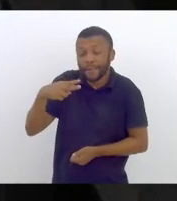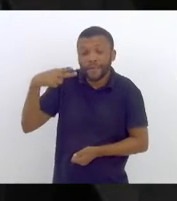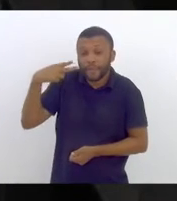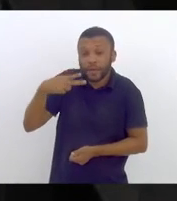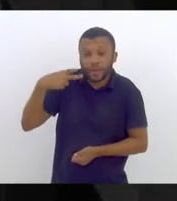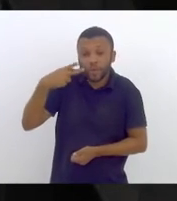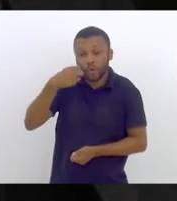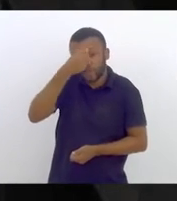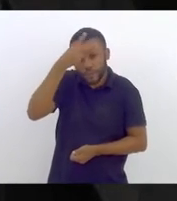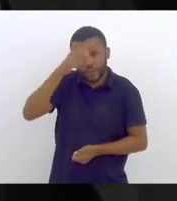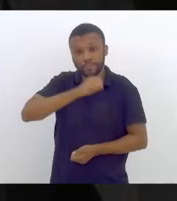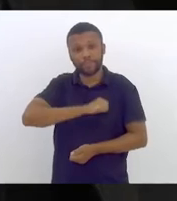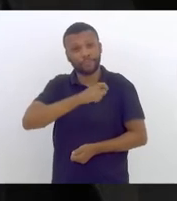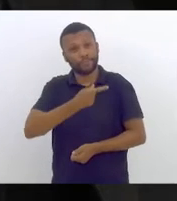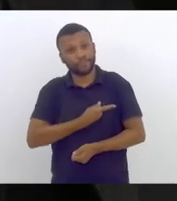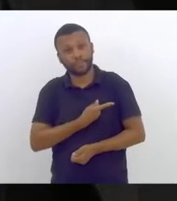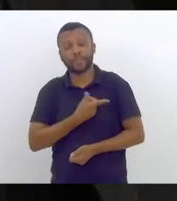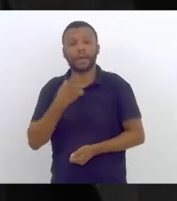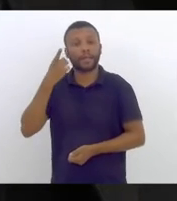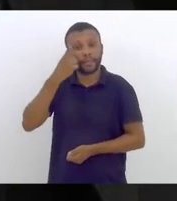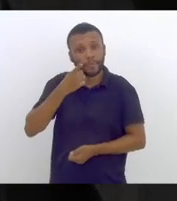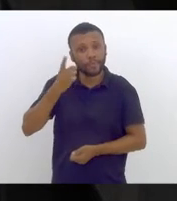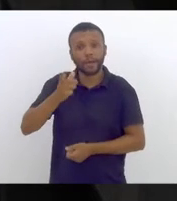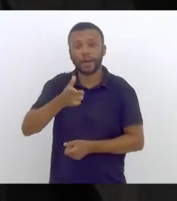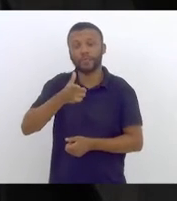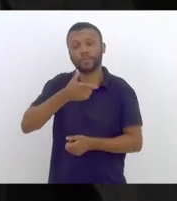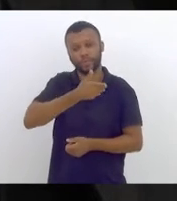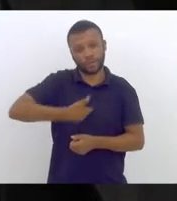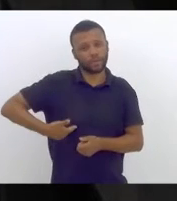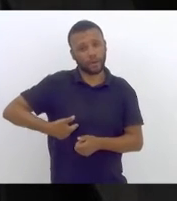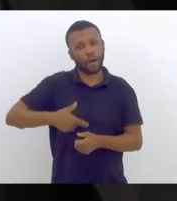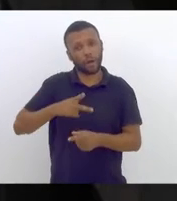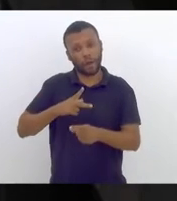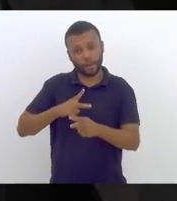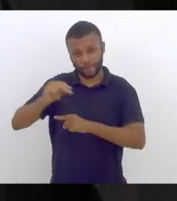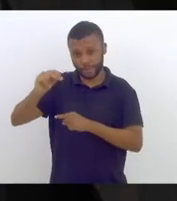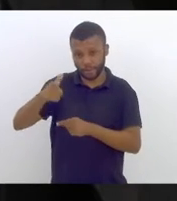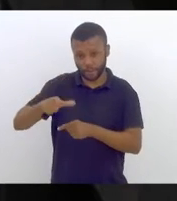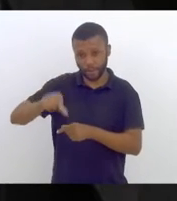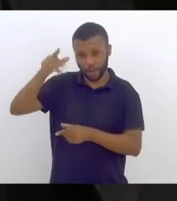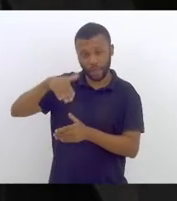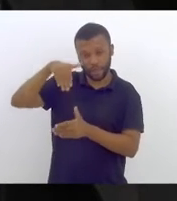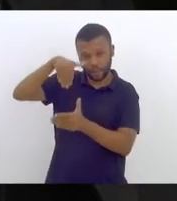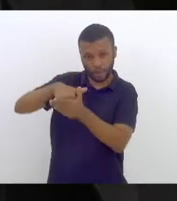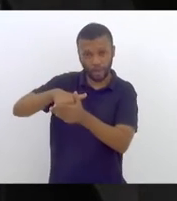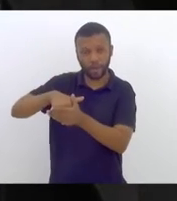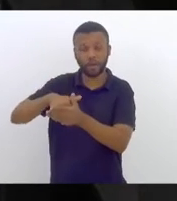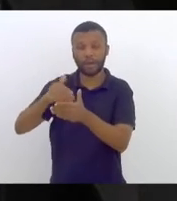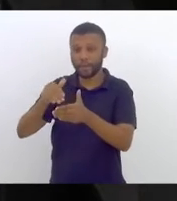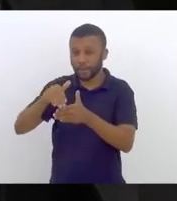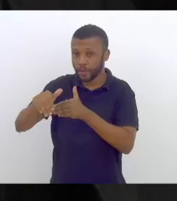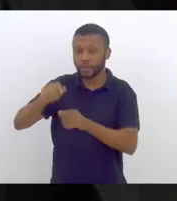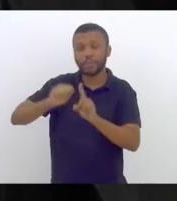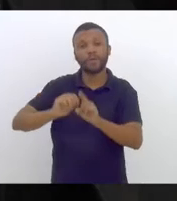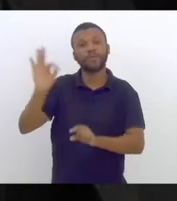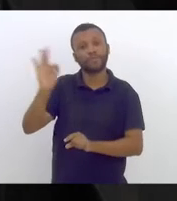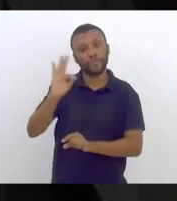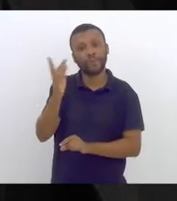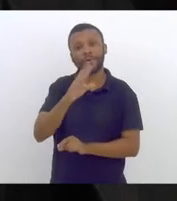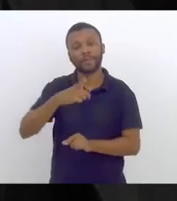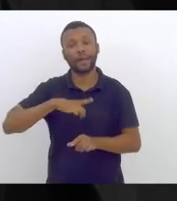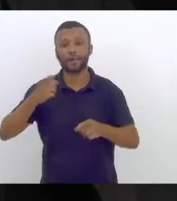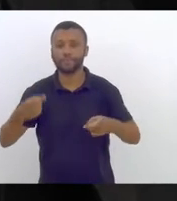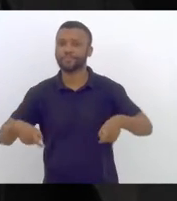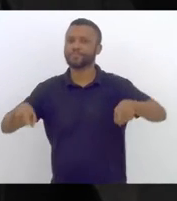Gonçalo, deputado estadual eleito, e em breve, a partir de fevereiro de 2023, estará no plenário da Assembleia exercendo seu mandato de